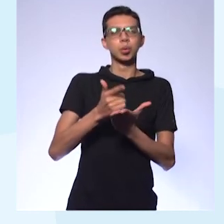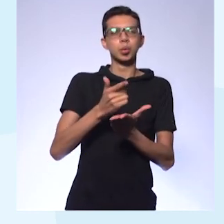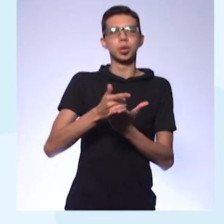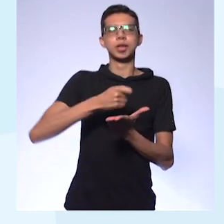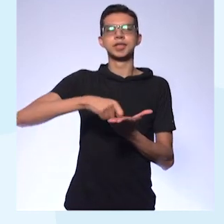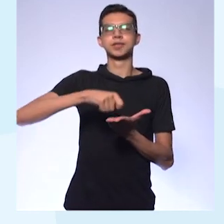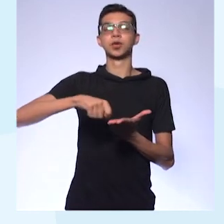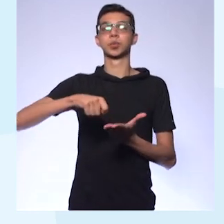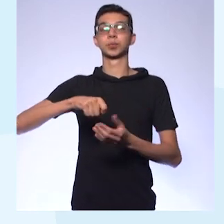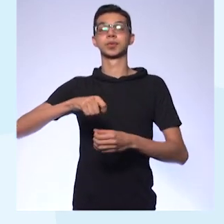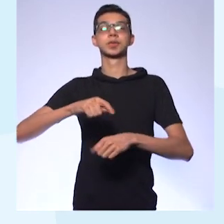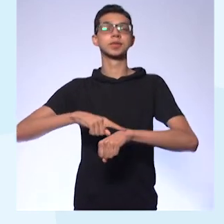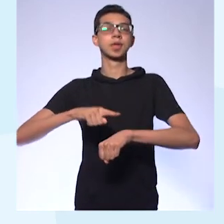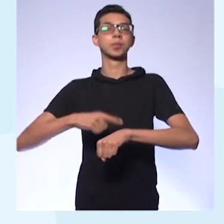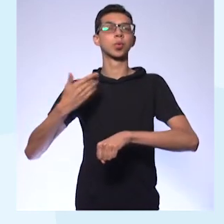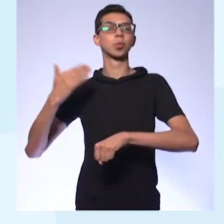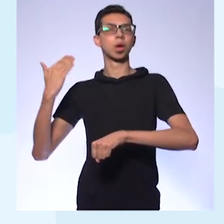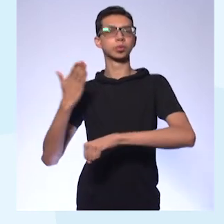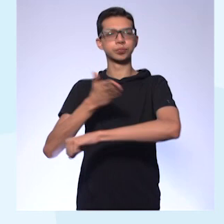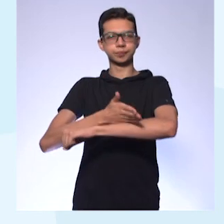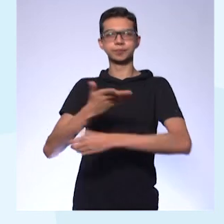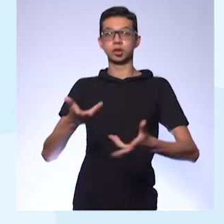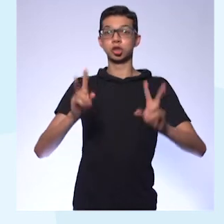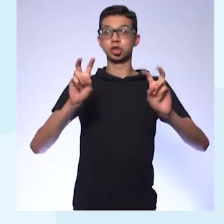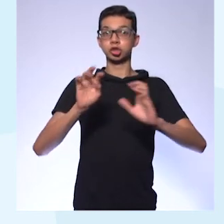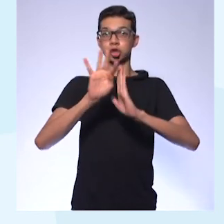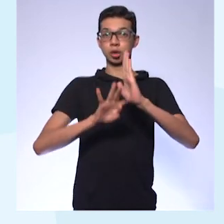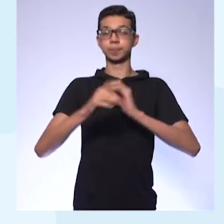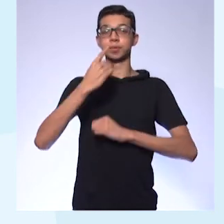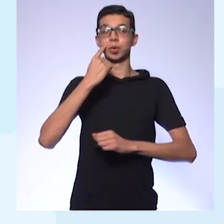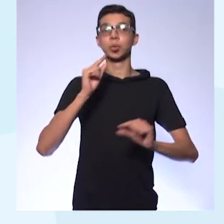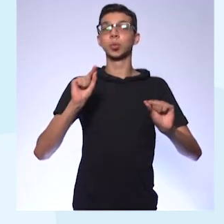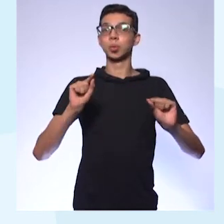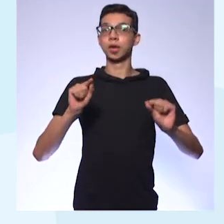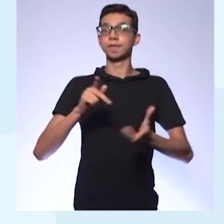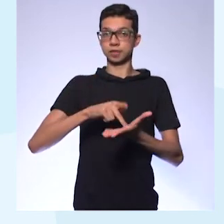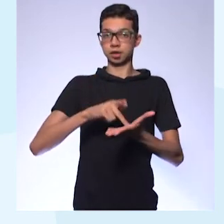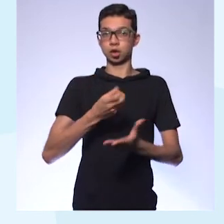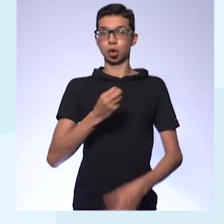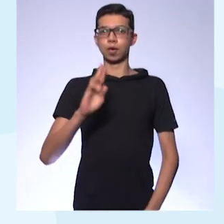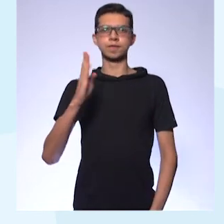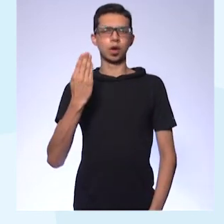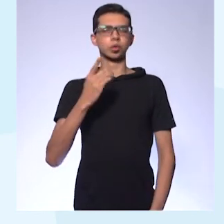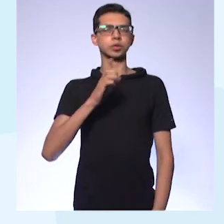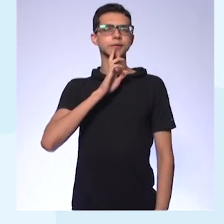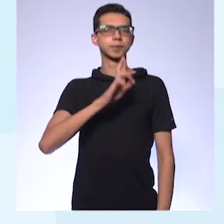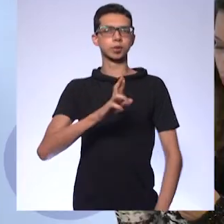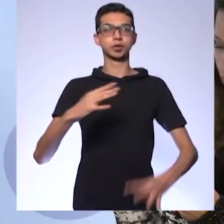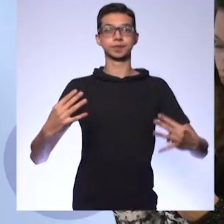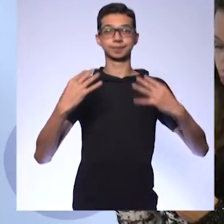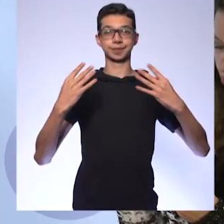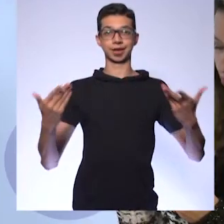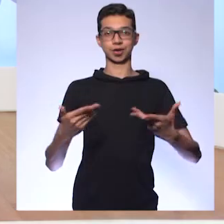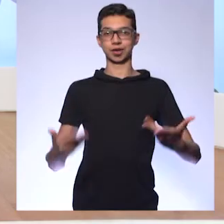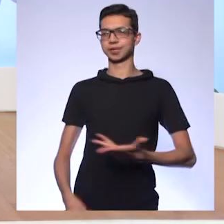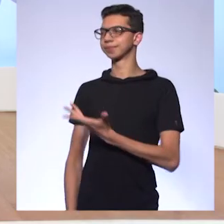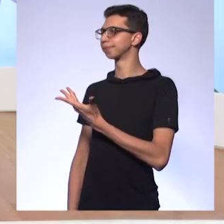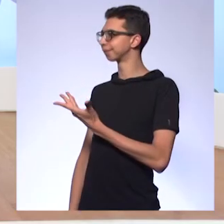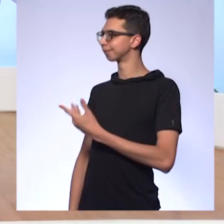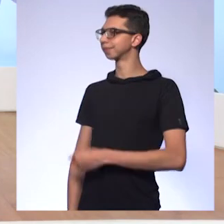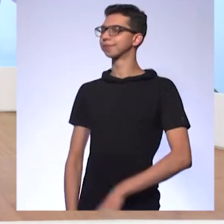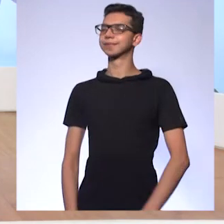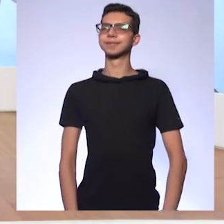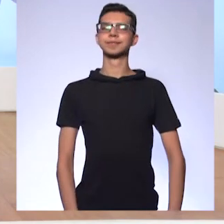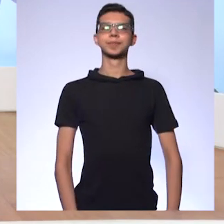esses textos, considere as afirmativas a seguir, indicando se são verdadeiras ou falsas. Então, voltando para mim, olha só, vai funcionar assim. Eu